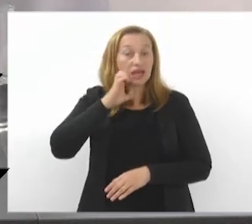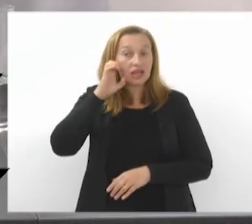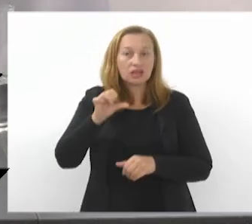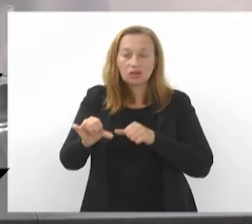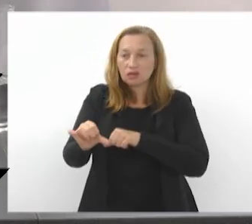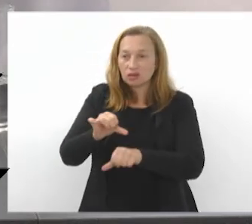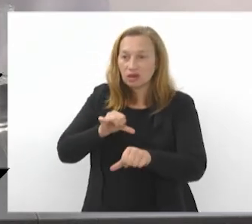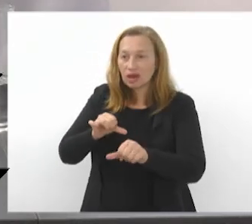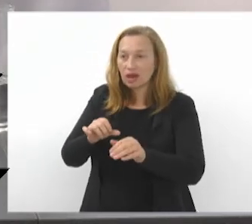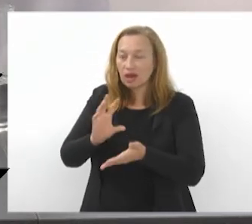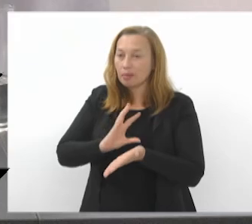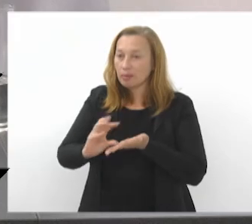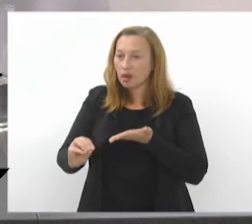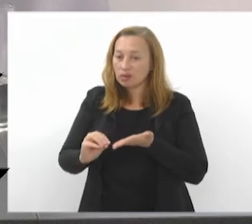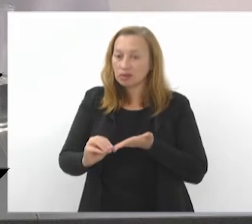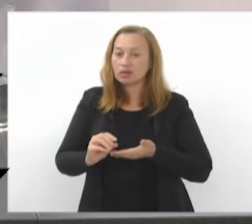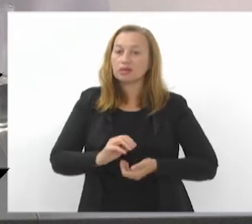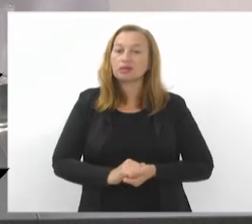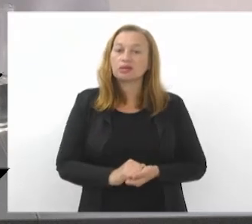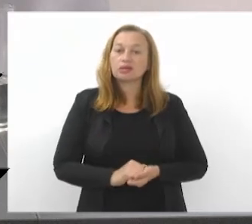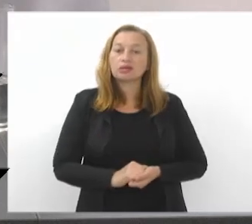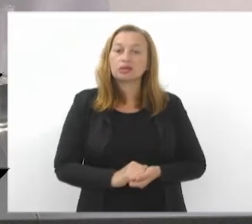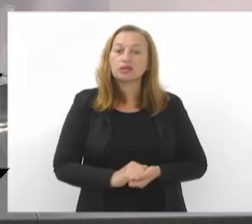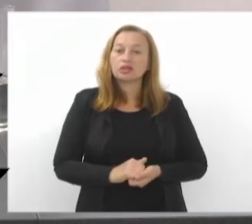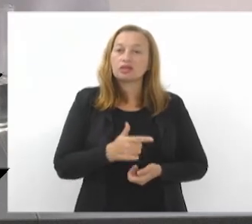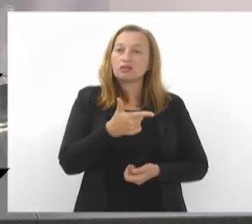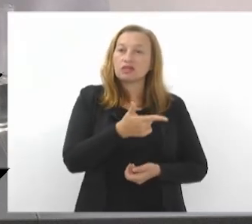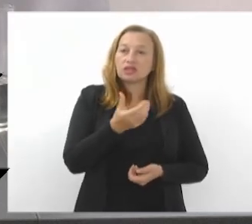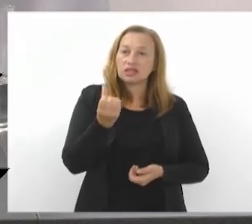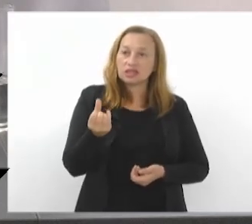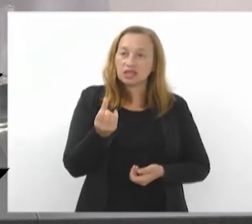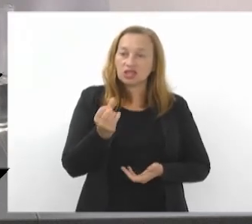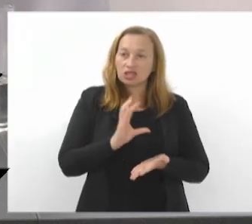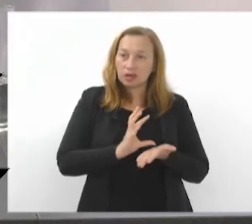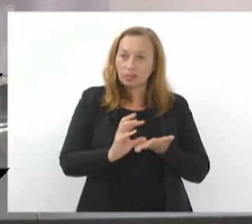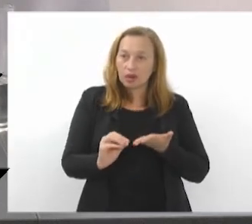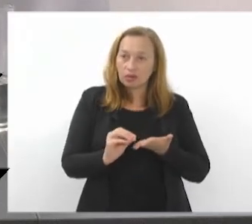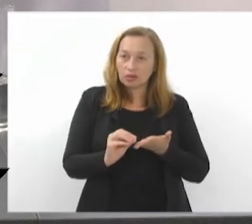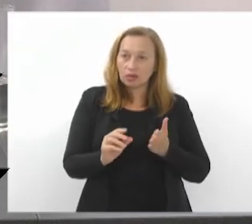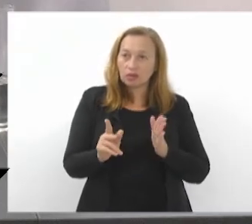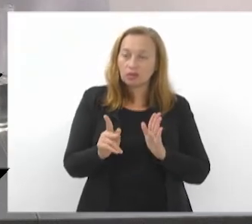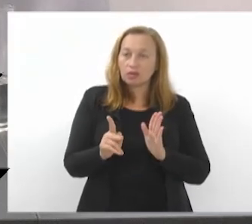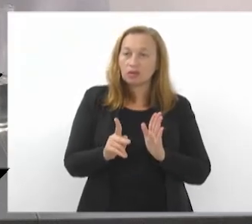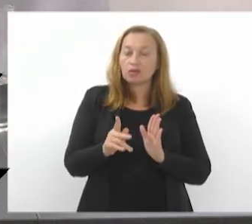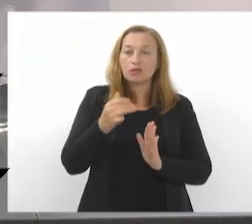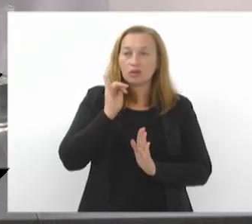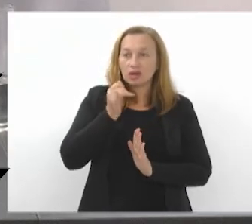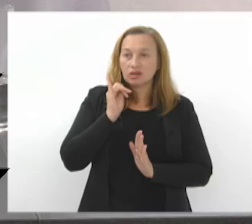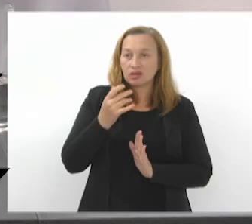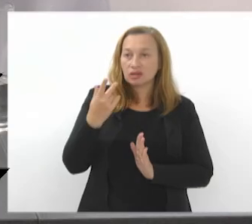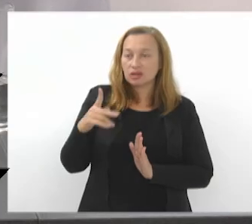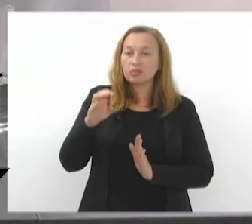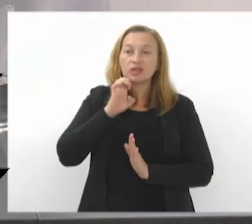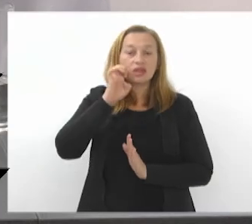a pauta para a gente passar ao 26 da pauta, que são os projetos de relatoria da deputada